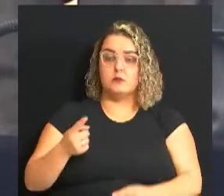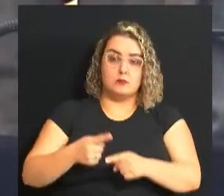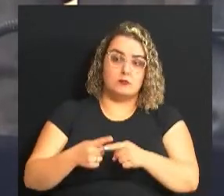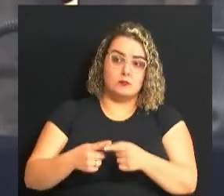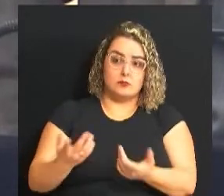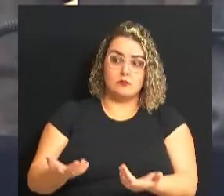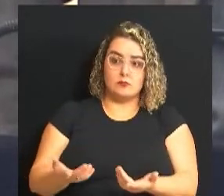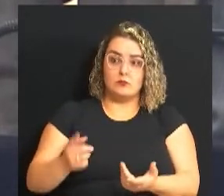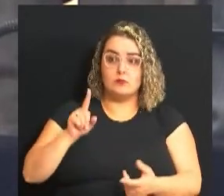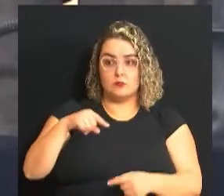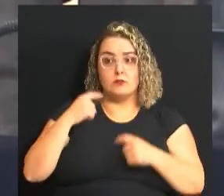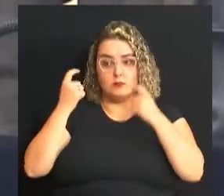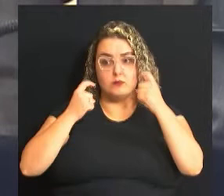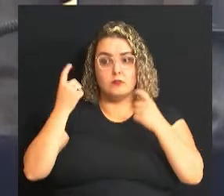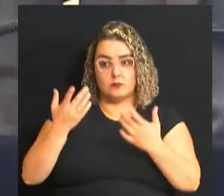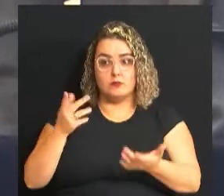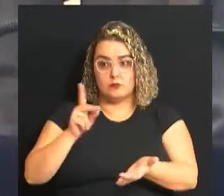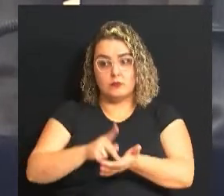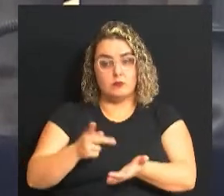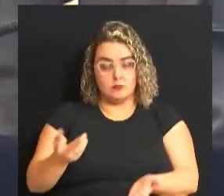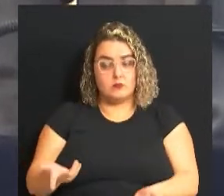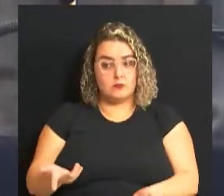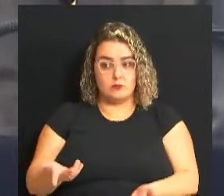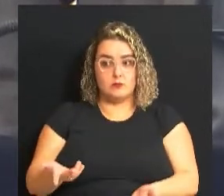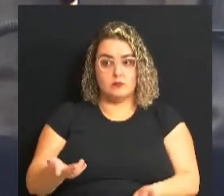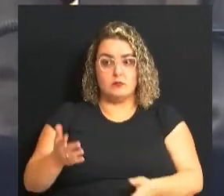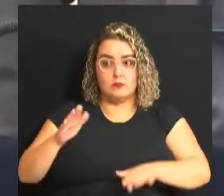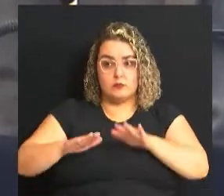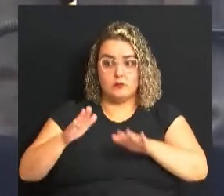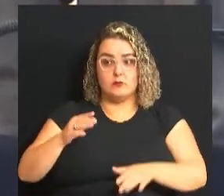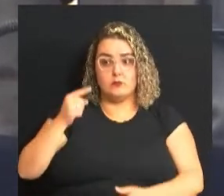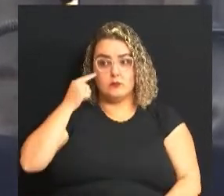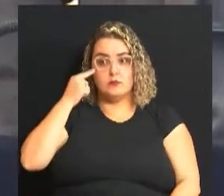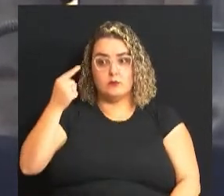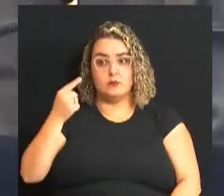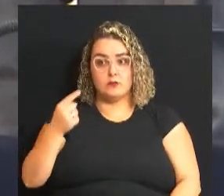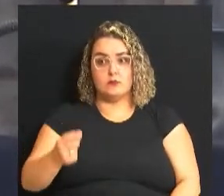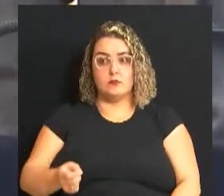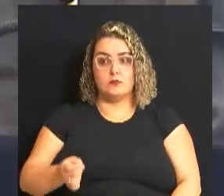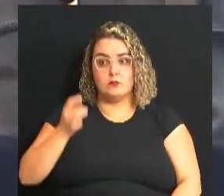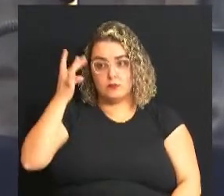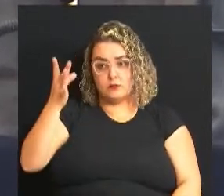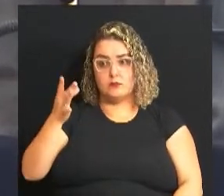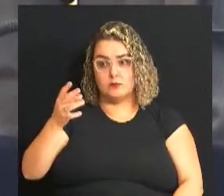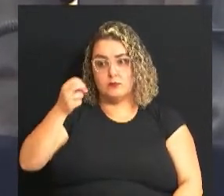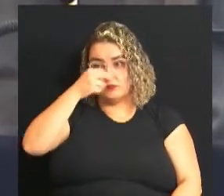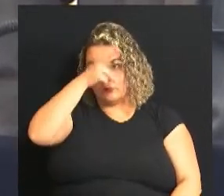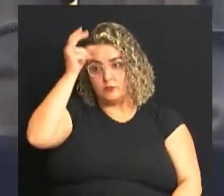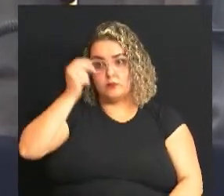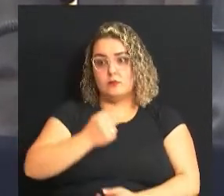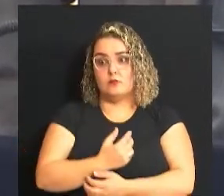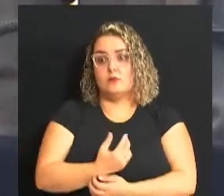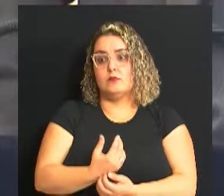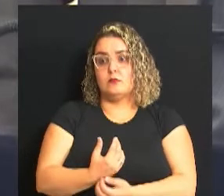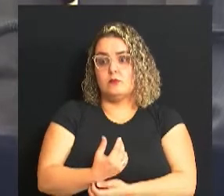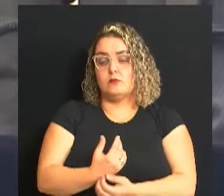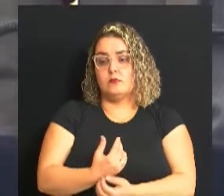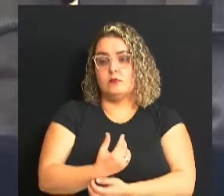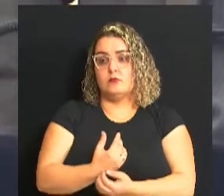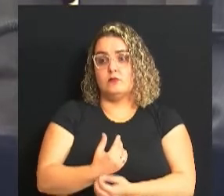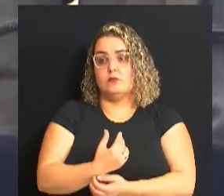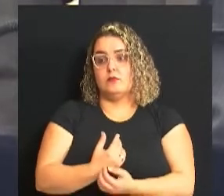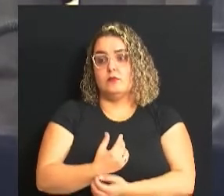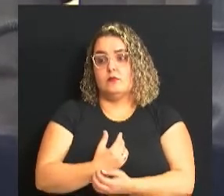uma preocupação mesmo. E muitas vezes a gente pensa que está facilitando para o prefeito e não está. Aí ele vai chegar lá na frente, ele vai ter alguns... Talvez, se a